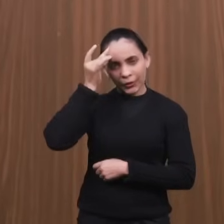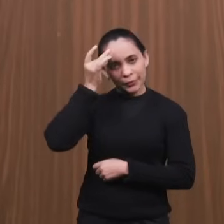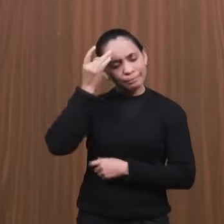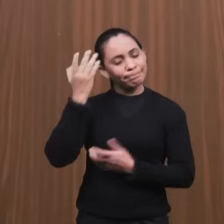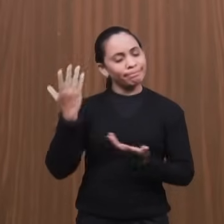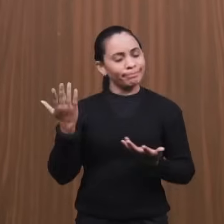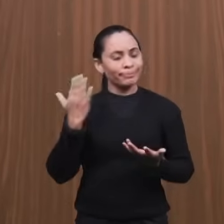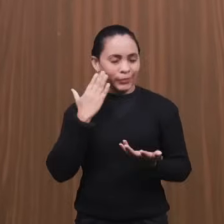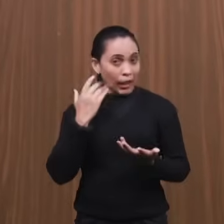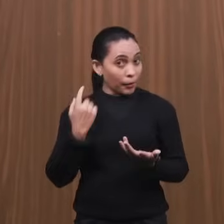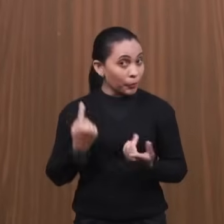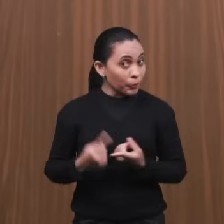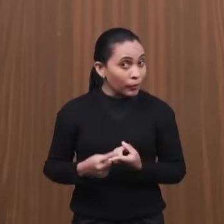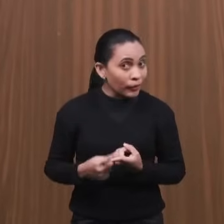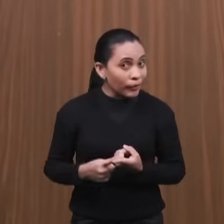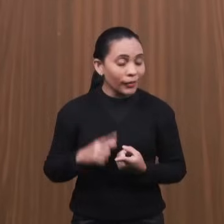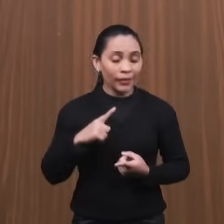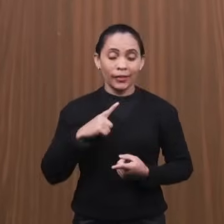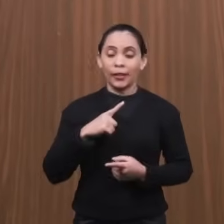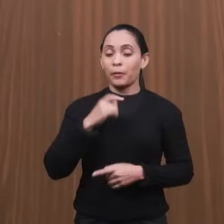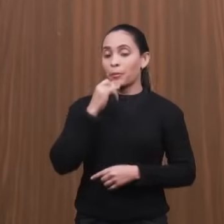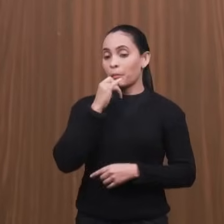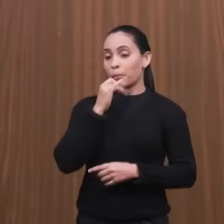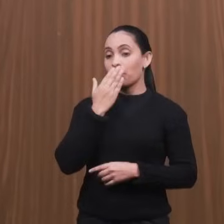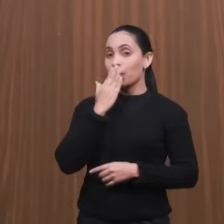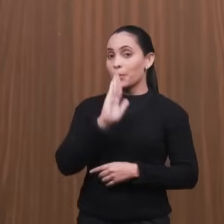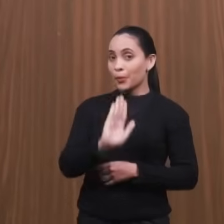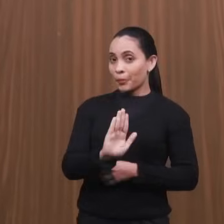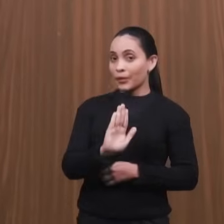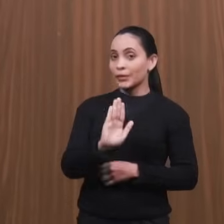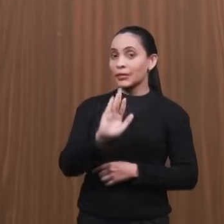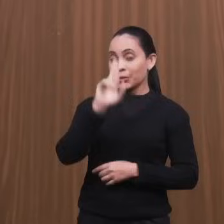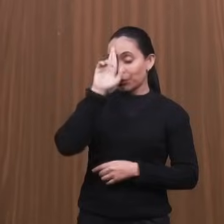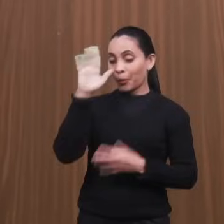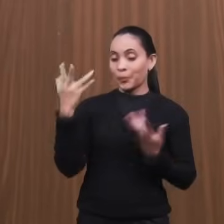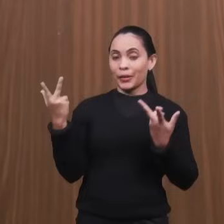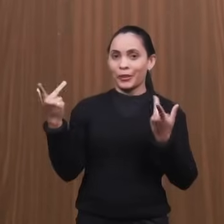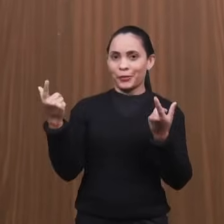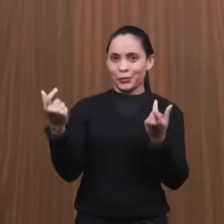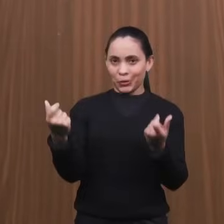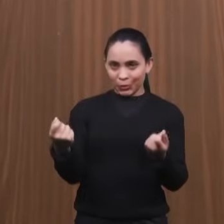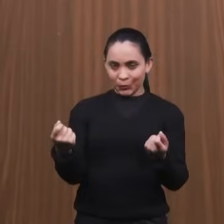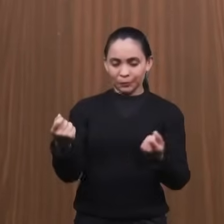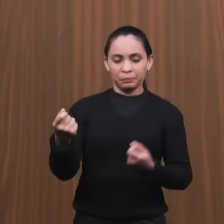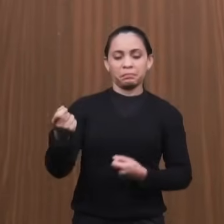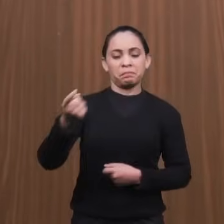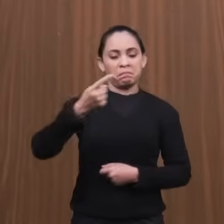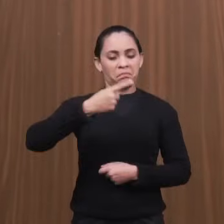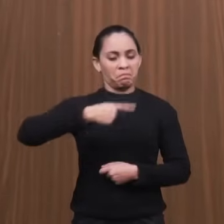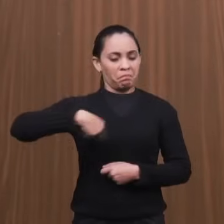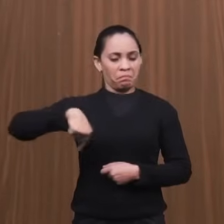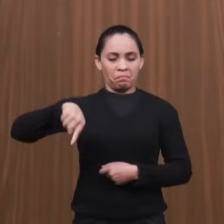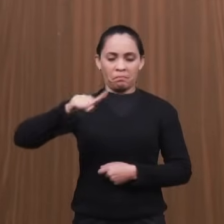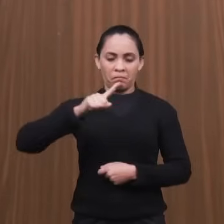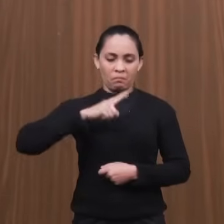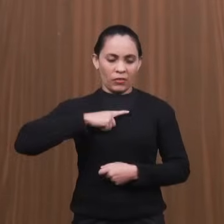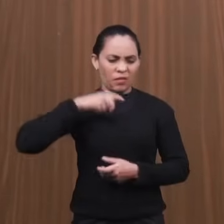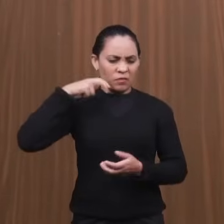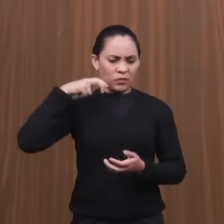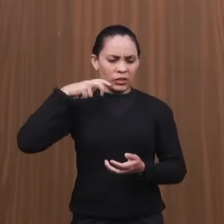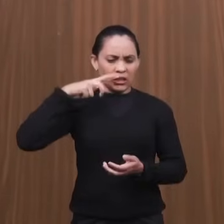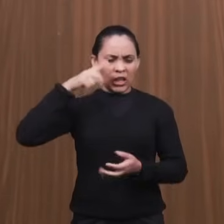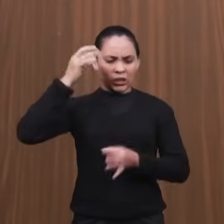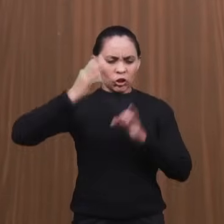por quê? Porque há uma promessa maravilhosa que diz assim: nenhuma condenação